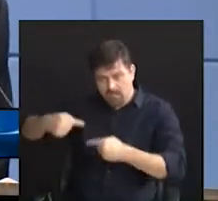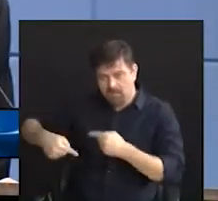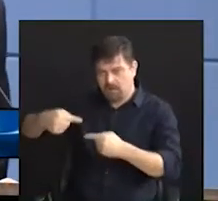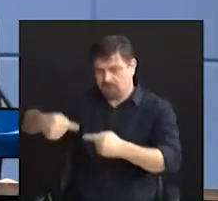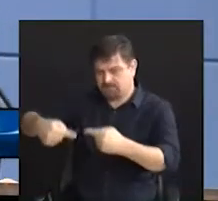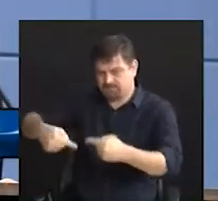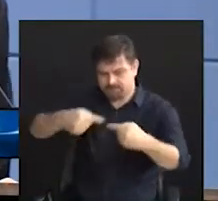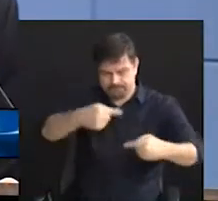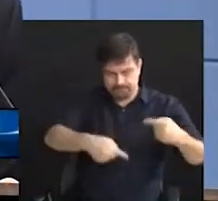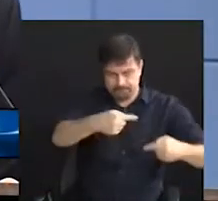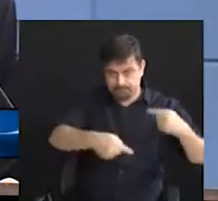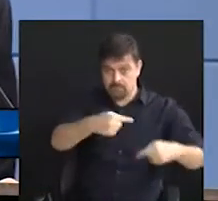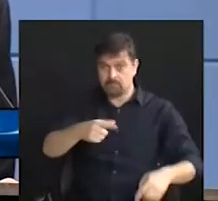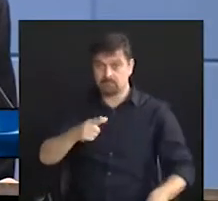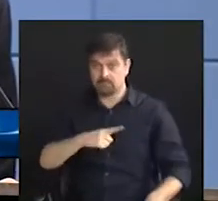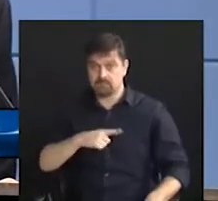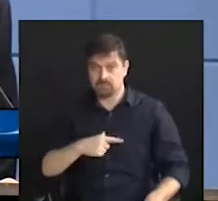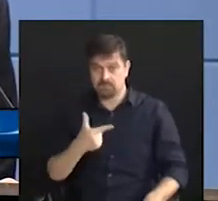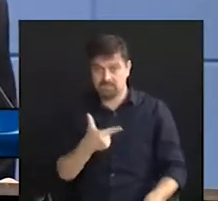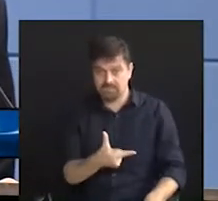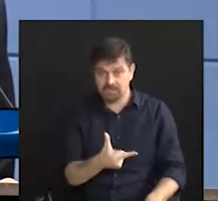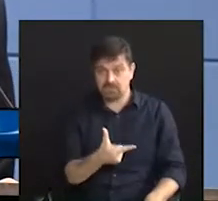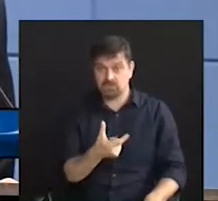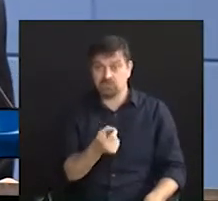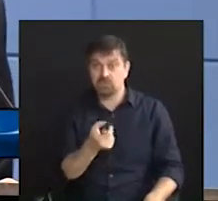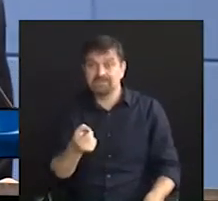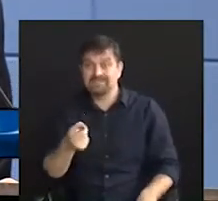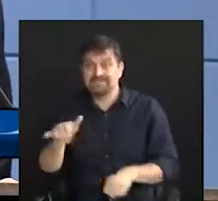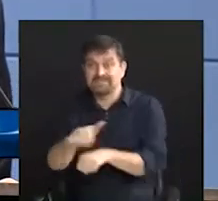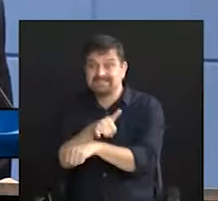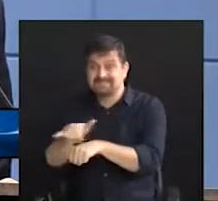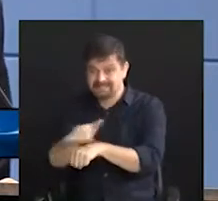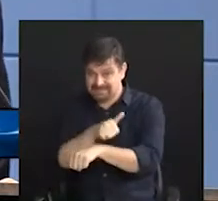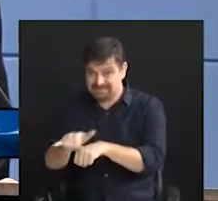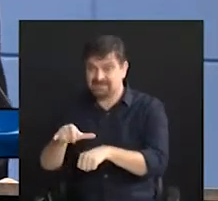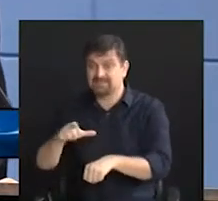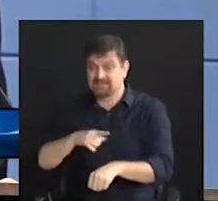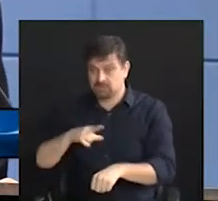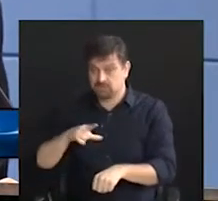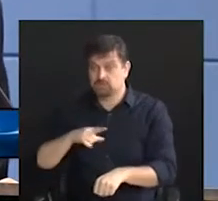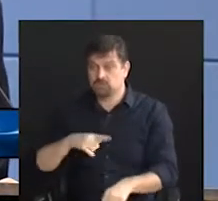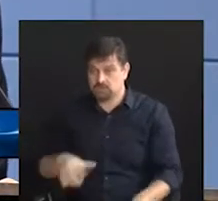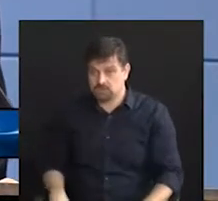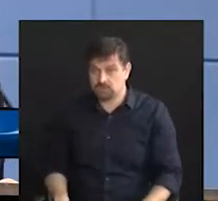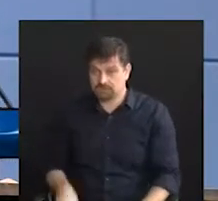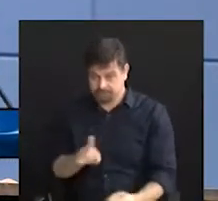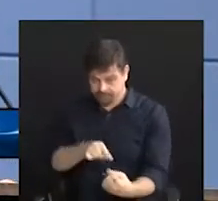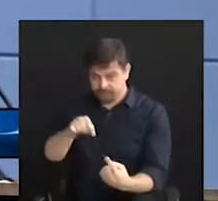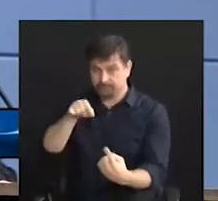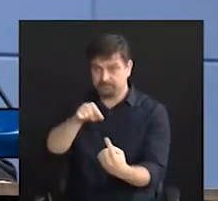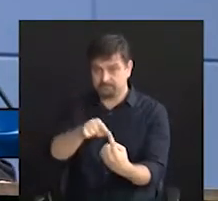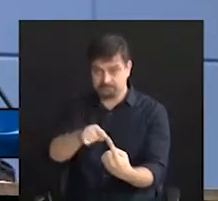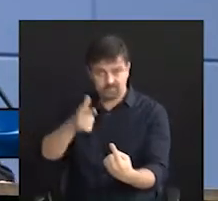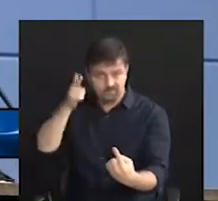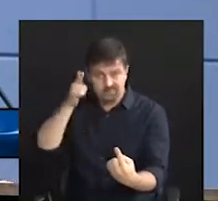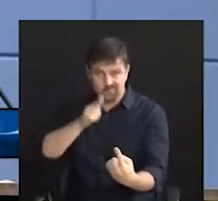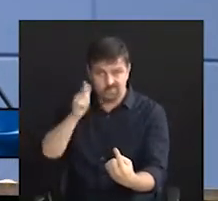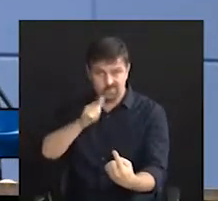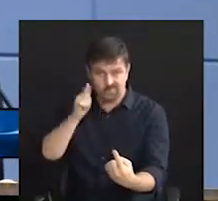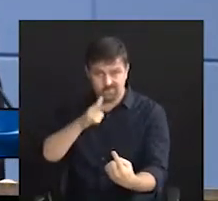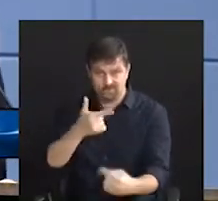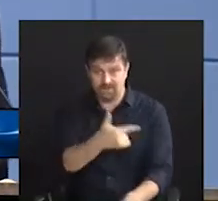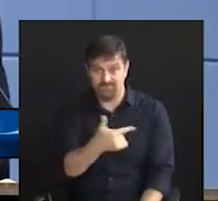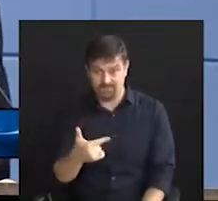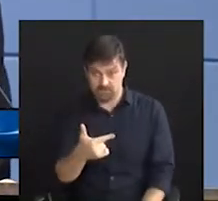nós tínhamos 200 estratégias. Vejam bem, 200 estratégias para atingirmos as 22